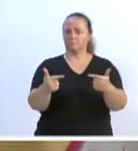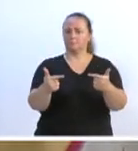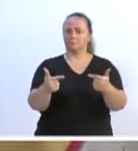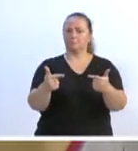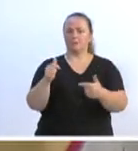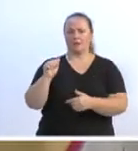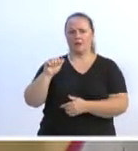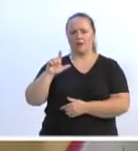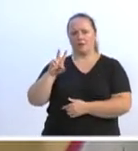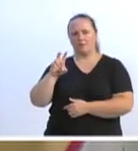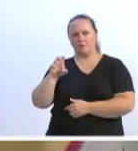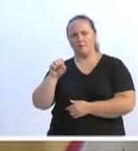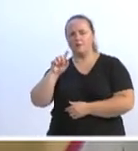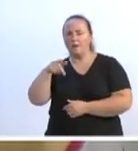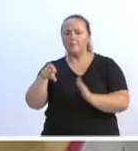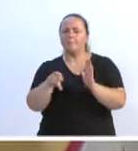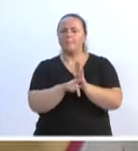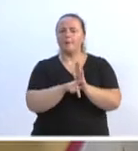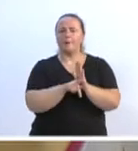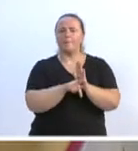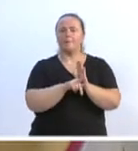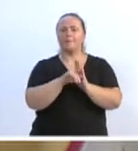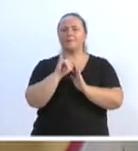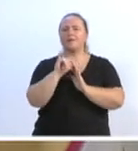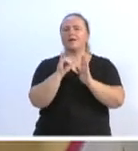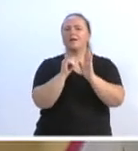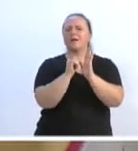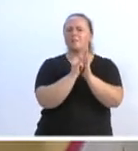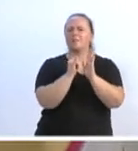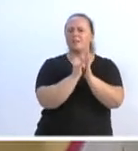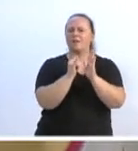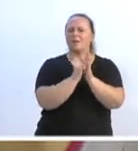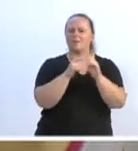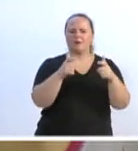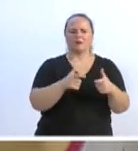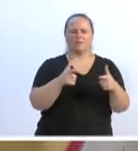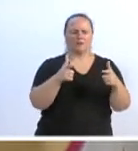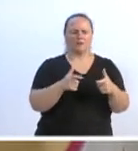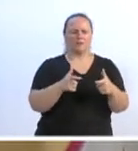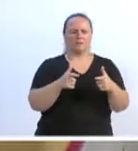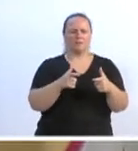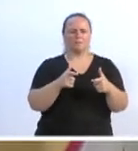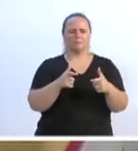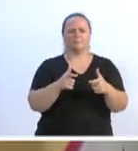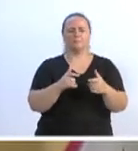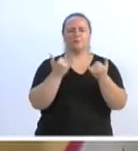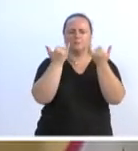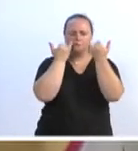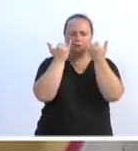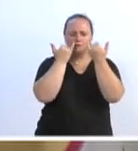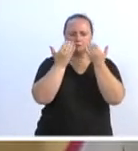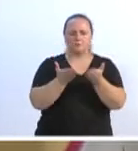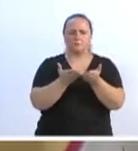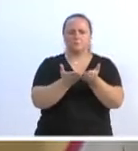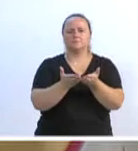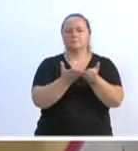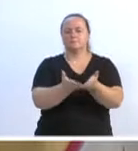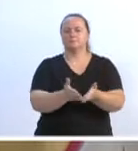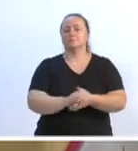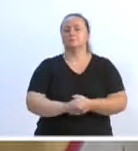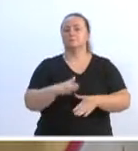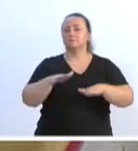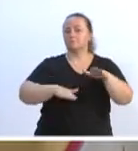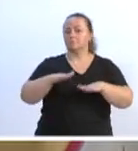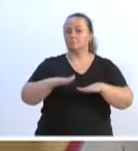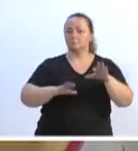sinais de álibi grama que é do mesmo partido aguarda o governador eduardo pinho moreira talvez esse alinhamento da